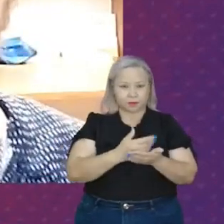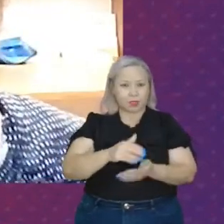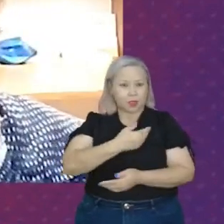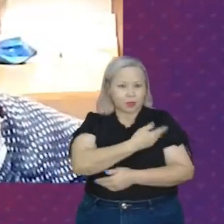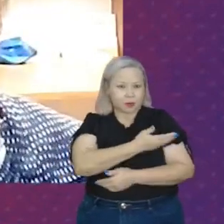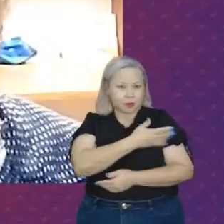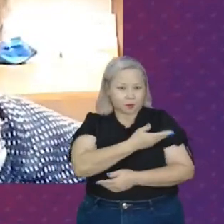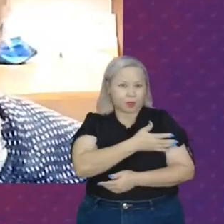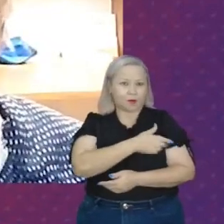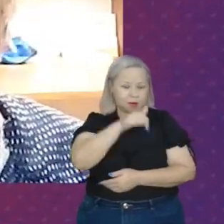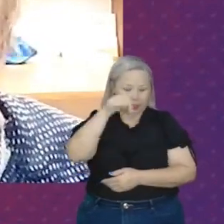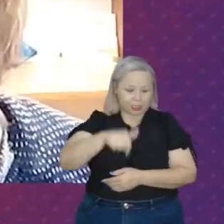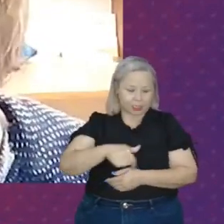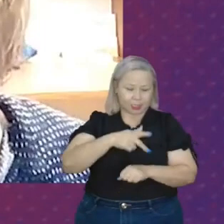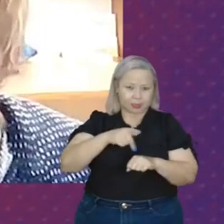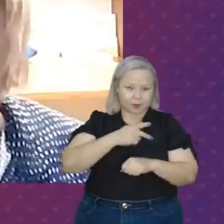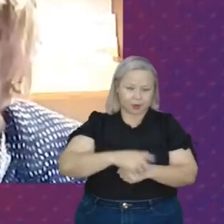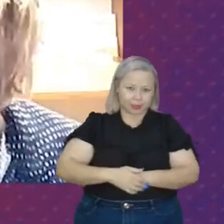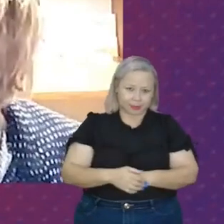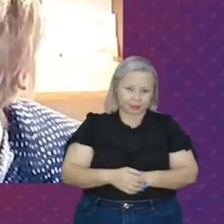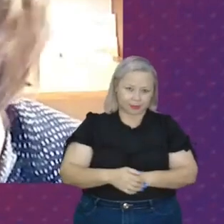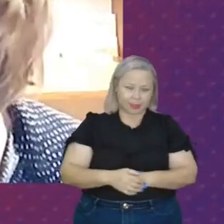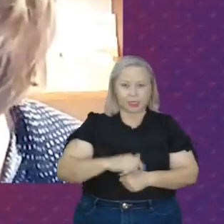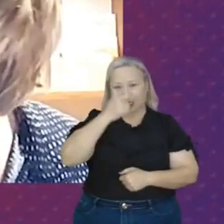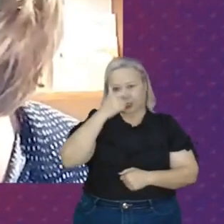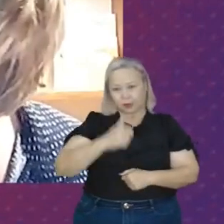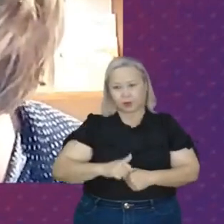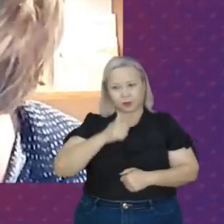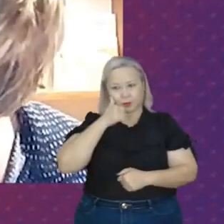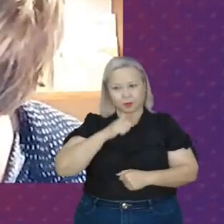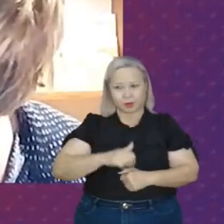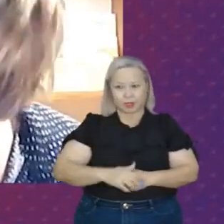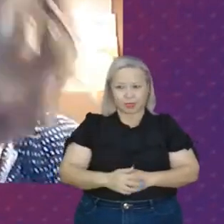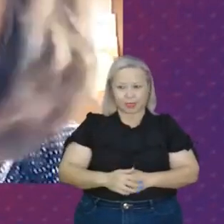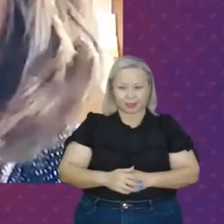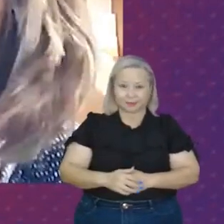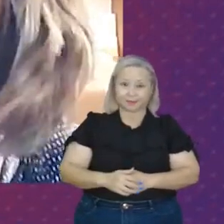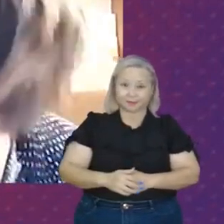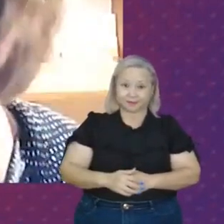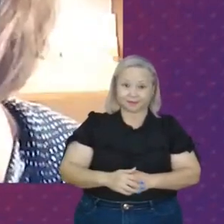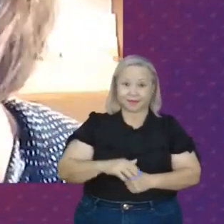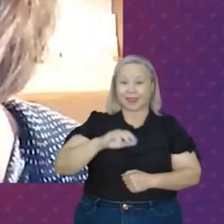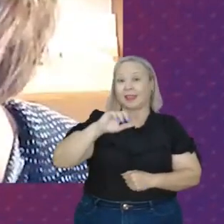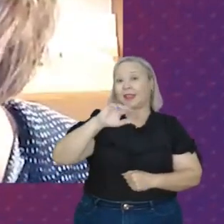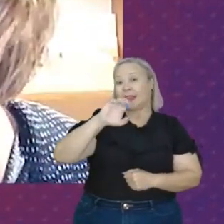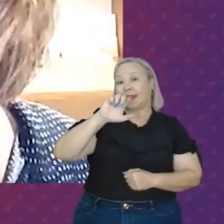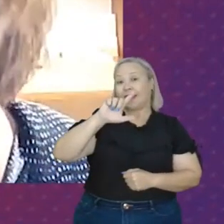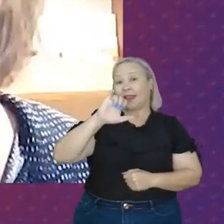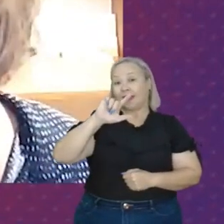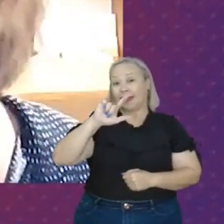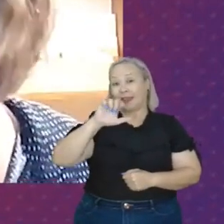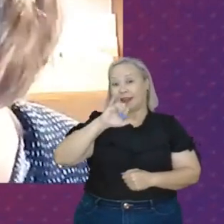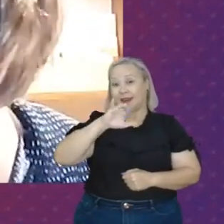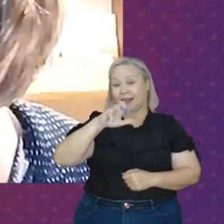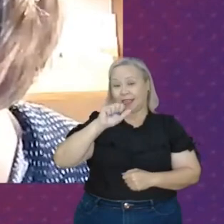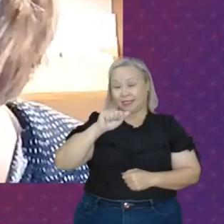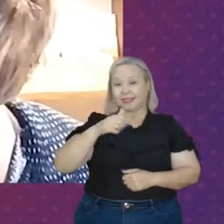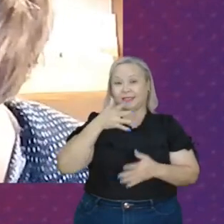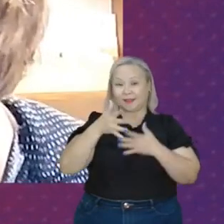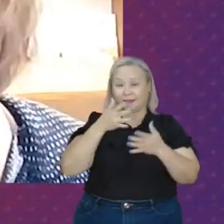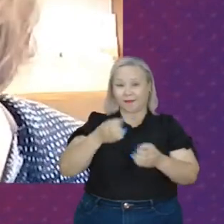país. Porque, ora bola, somos mulheres. Aí diz Elisa Lucinda, e com ela eu me calo, cuidado,